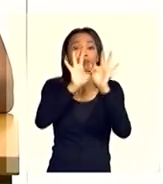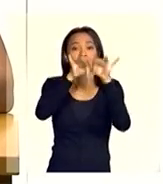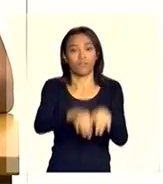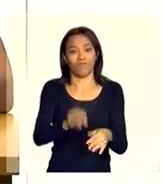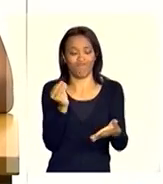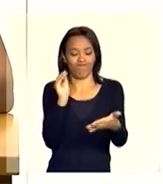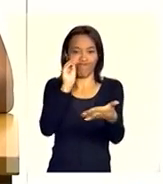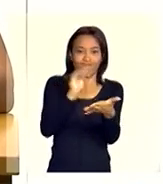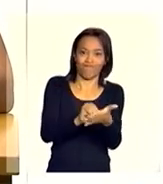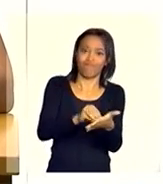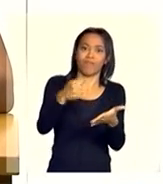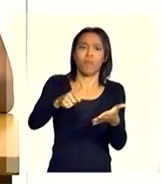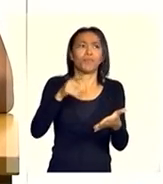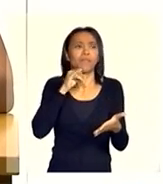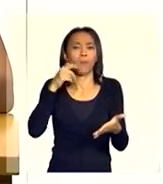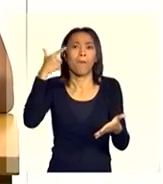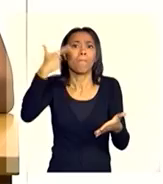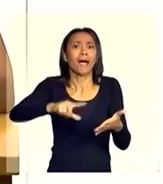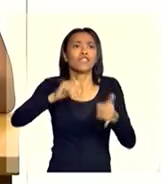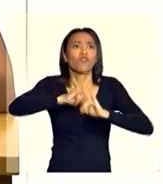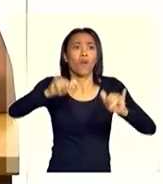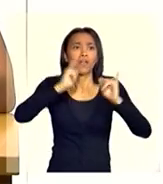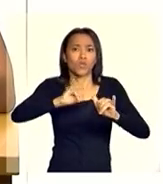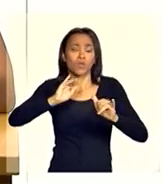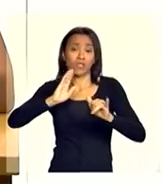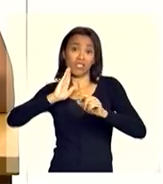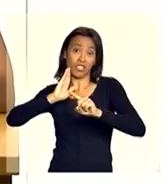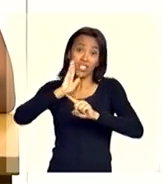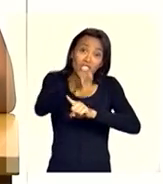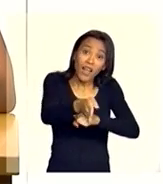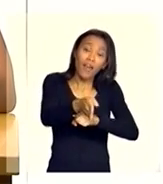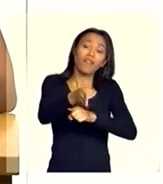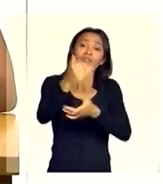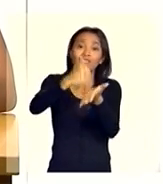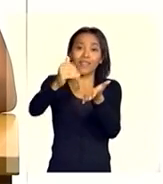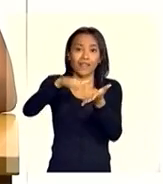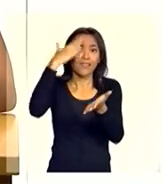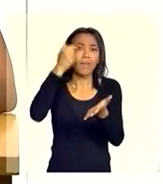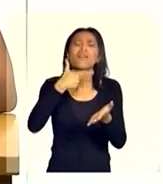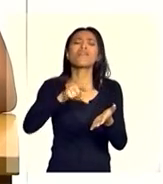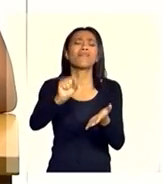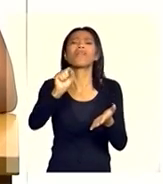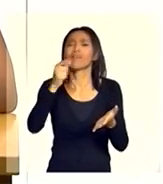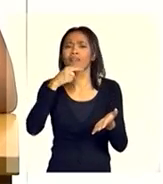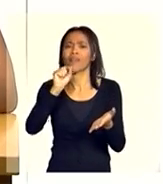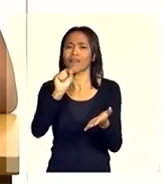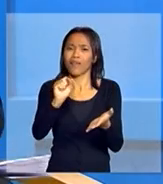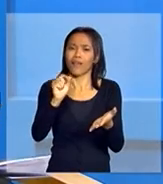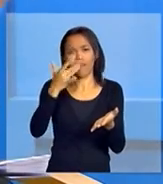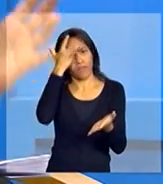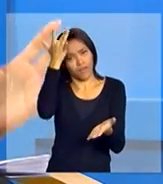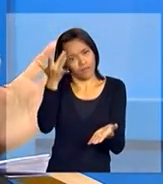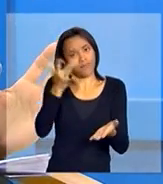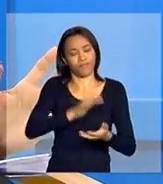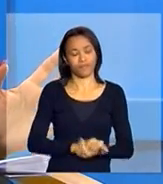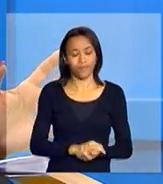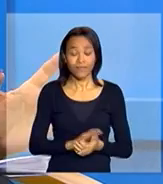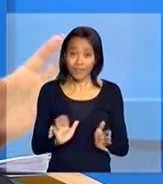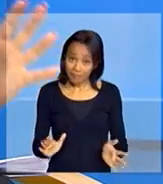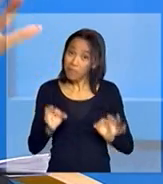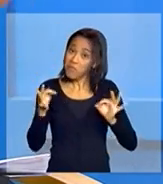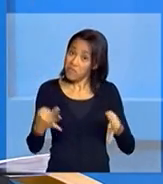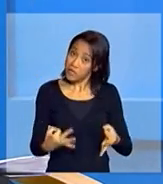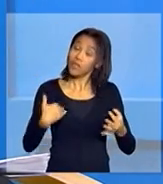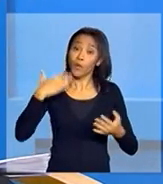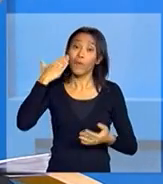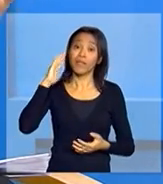precisar de alguma comunicação mais direta com o secretário a gente sabe identificar quem que é perfeito então Pelo que eu entendi quer